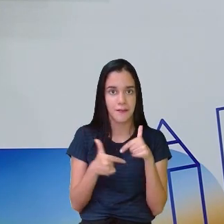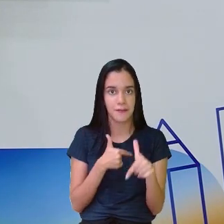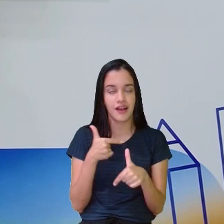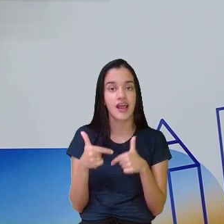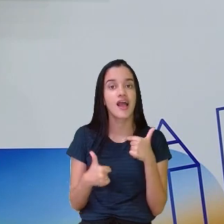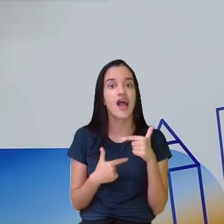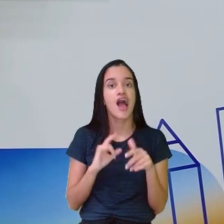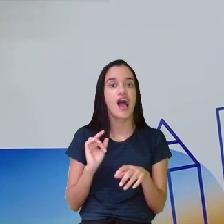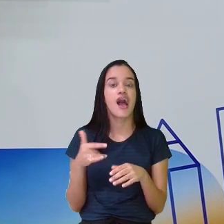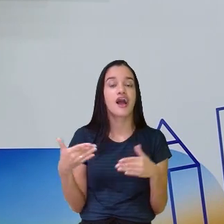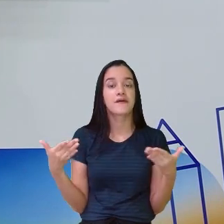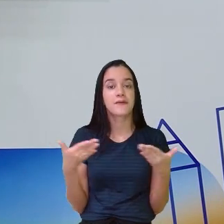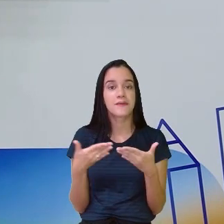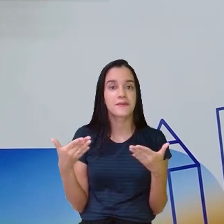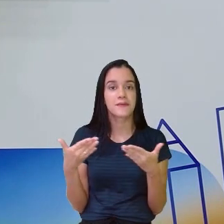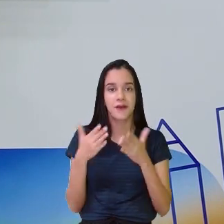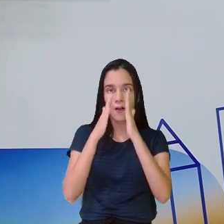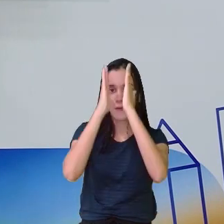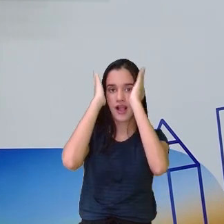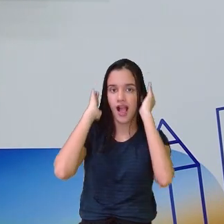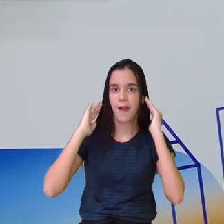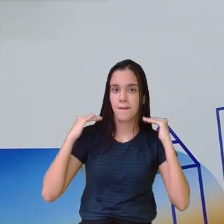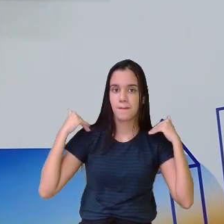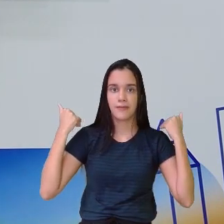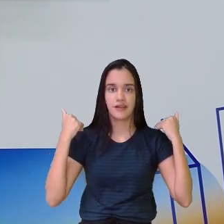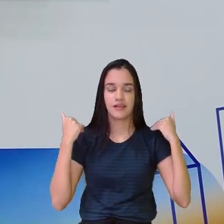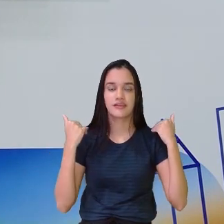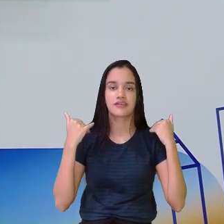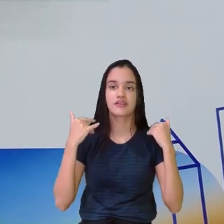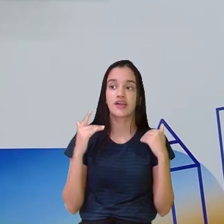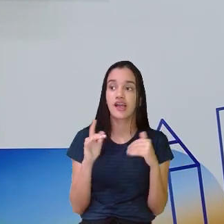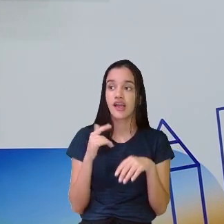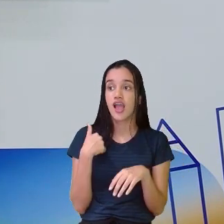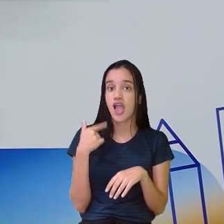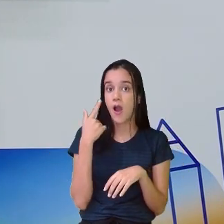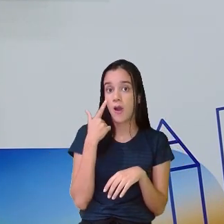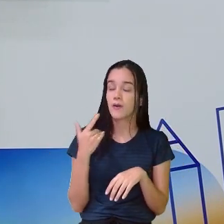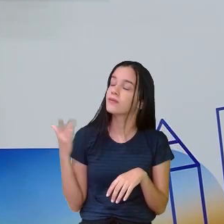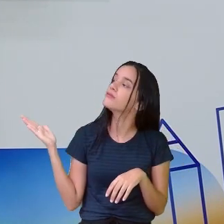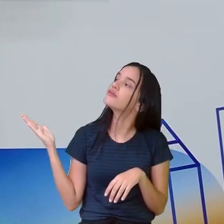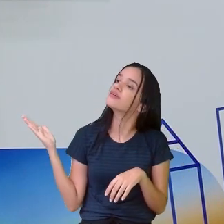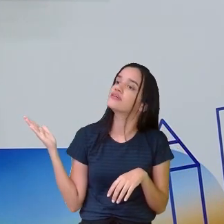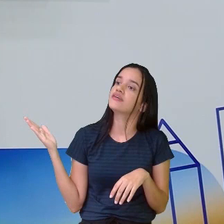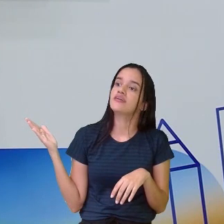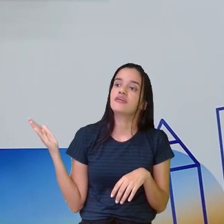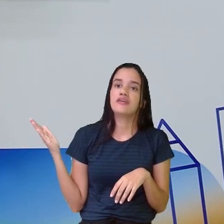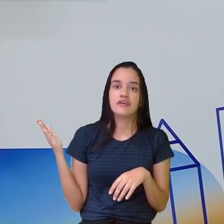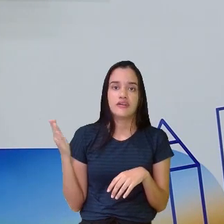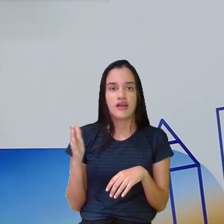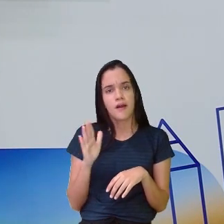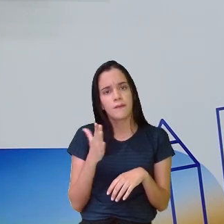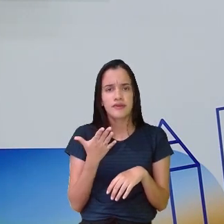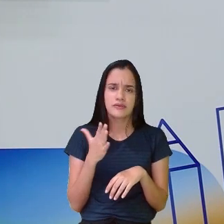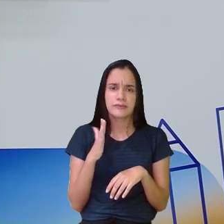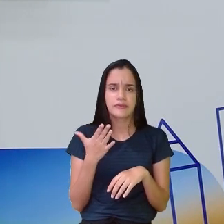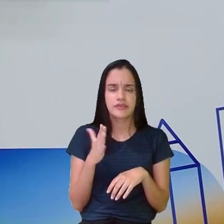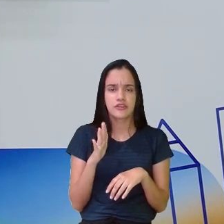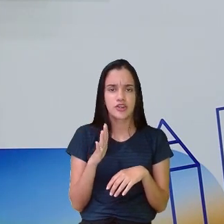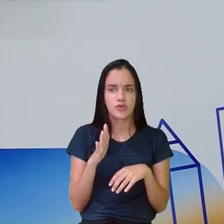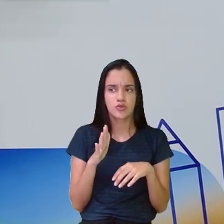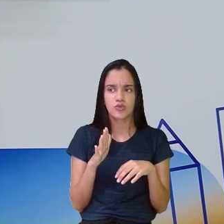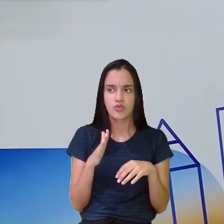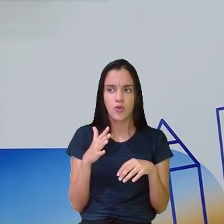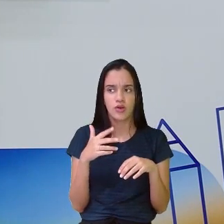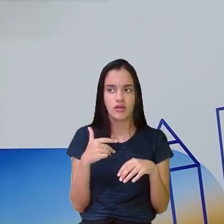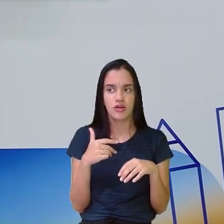Falta agora a gente fazer o cabelo dela. Para fazer o cabelo dela, eu fiz assim, peguei meu barbante, para eu medir mais ou menos o mesmo tamanho, eu vim,